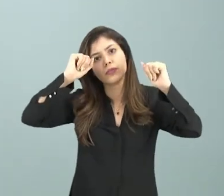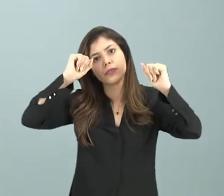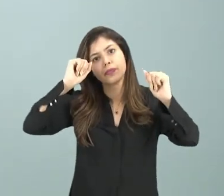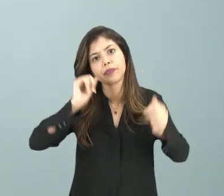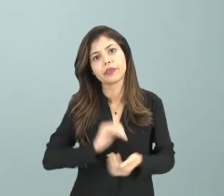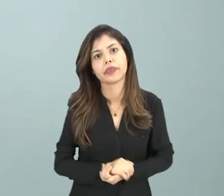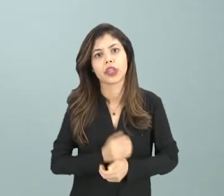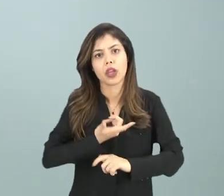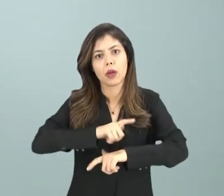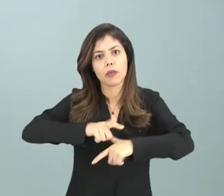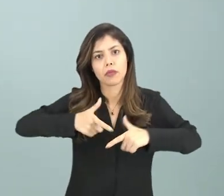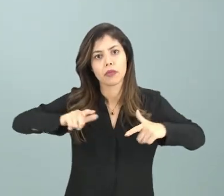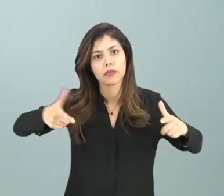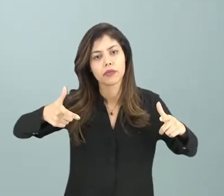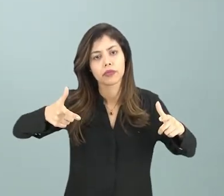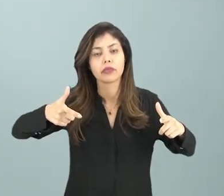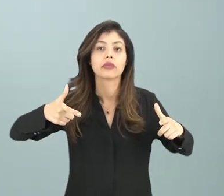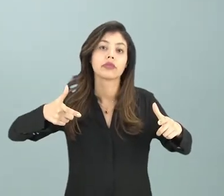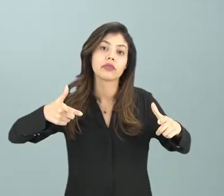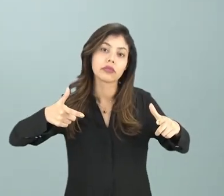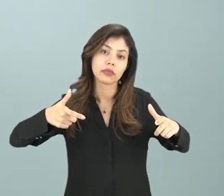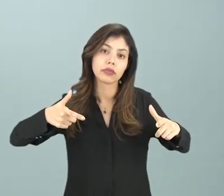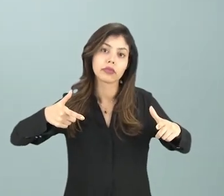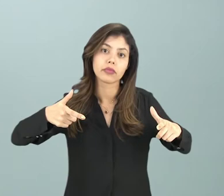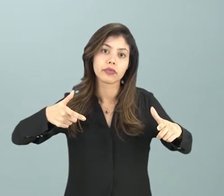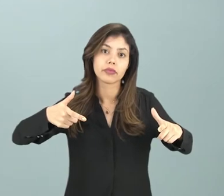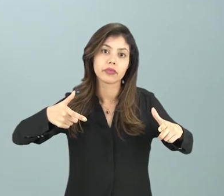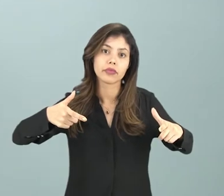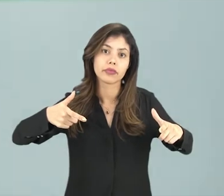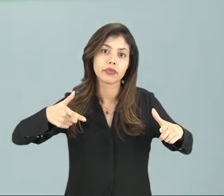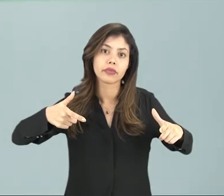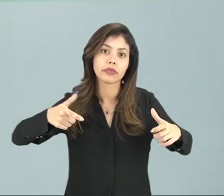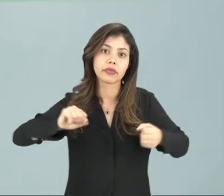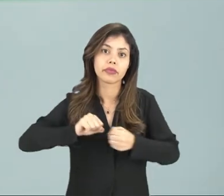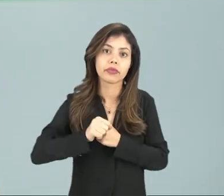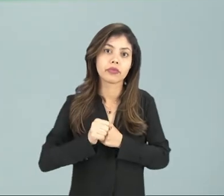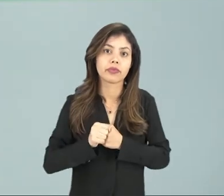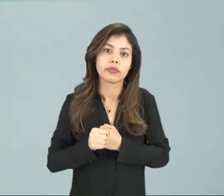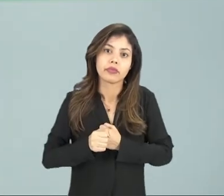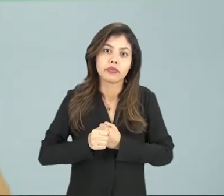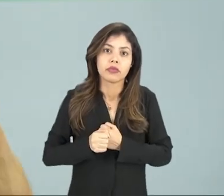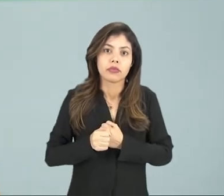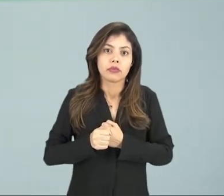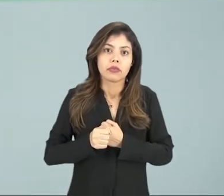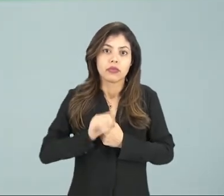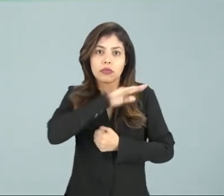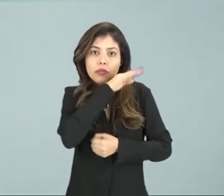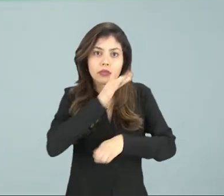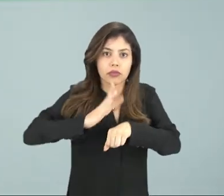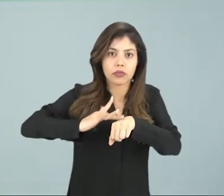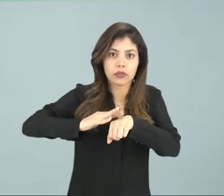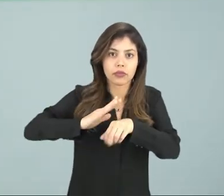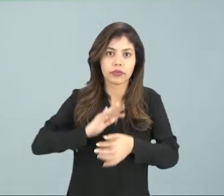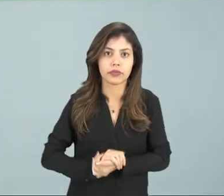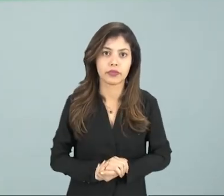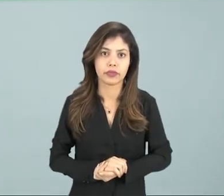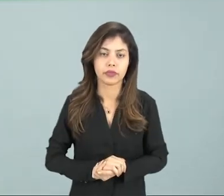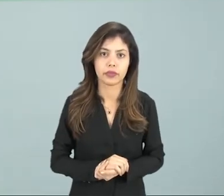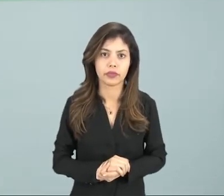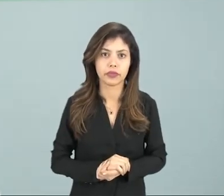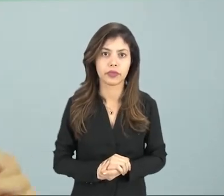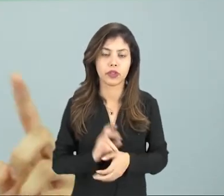que aumenta a proliferação de transmissores de vetores transmissores de doenças